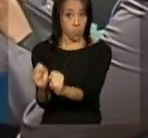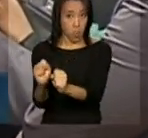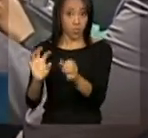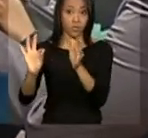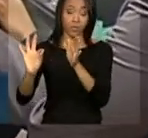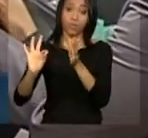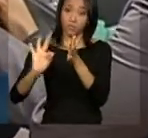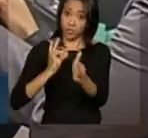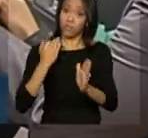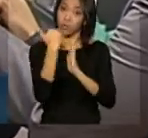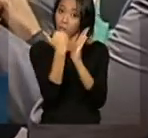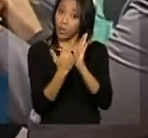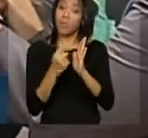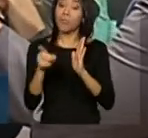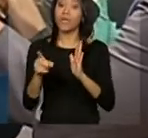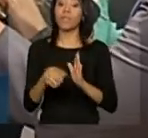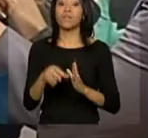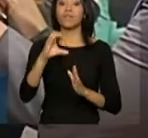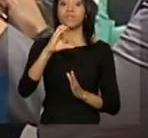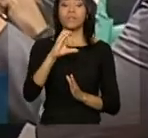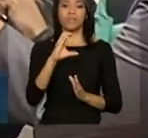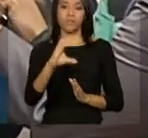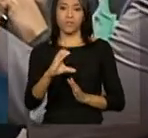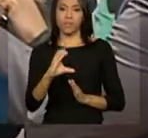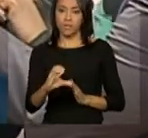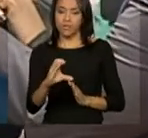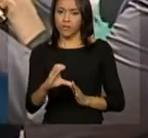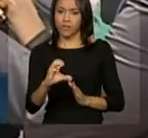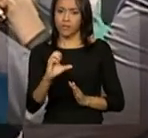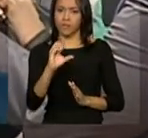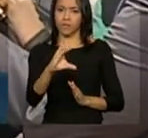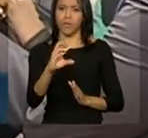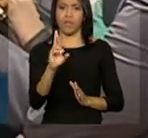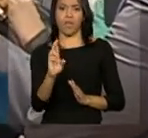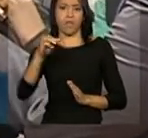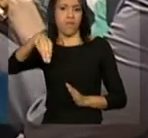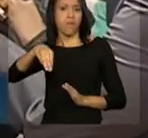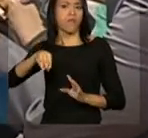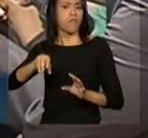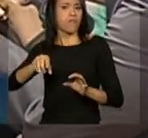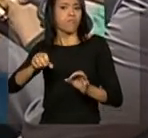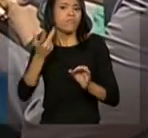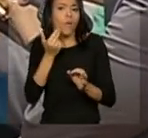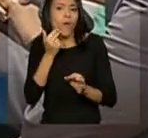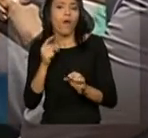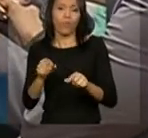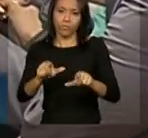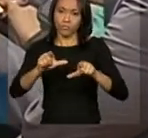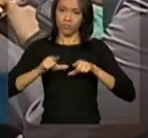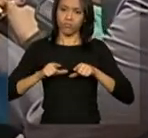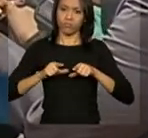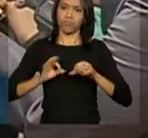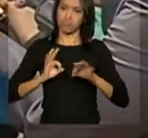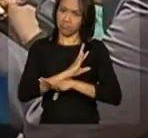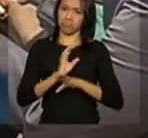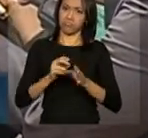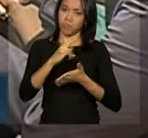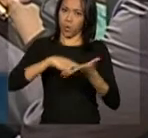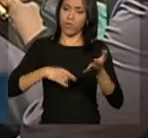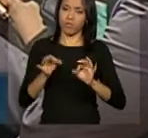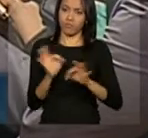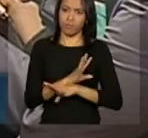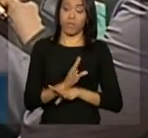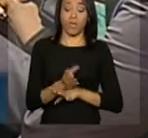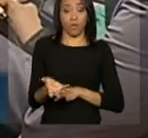se inscrever no programa porque ele tem um CRM ativo ou seja ele tem autorização para exercer medicina então o Conselho Federal